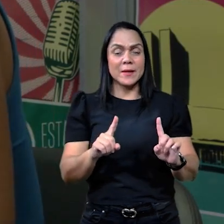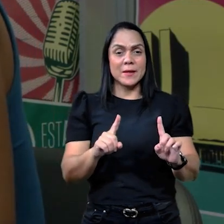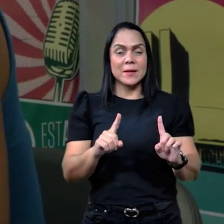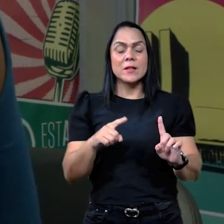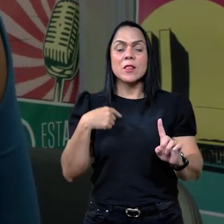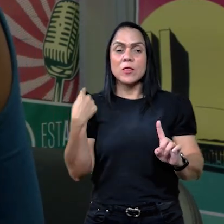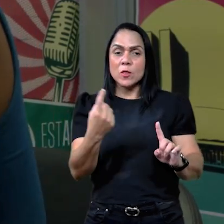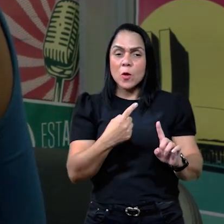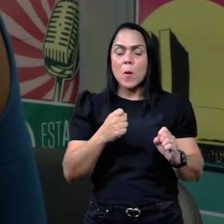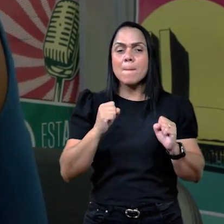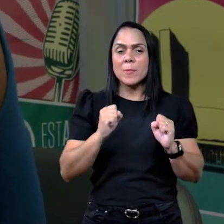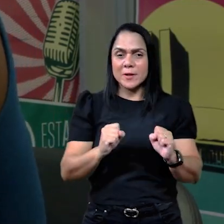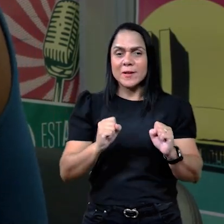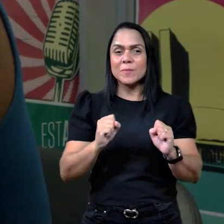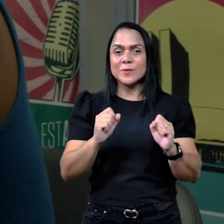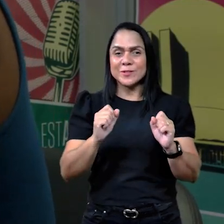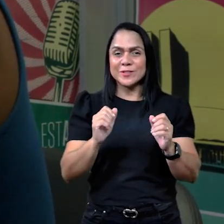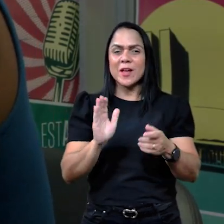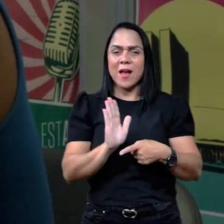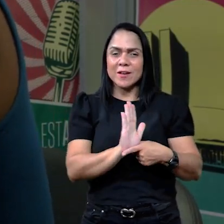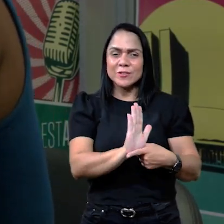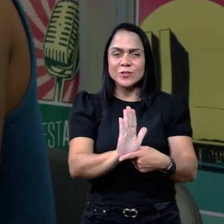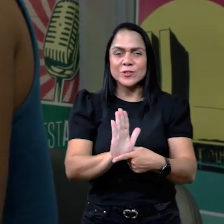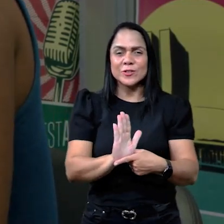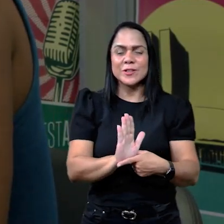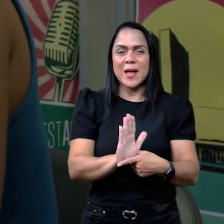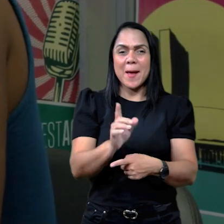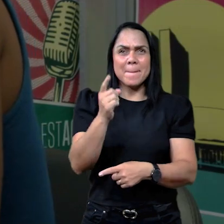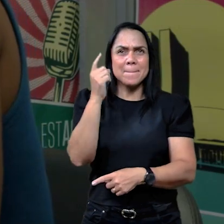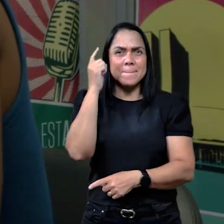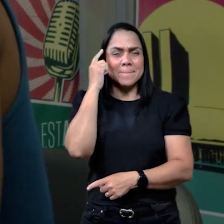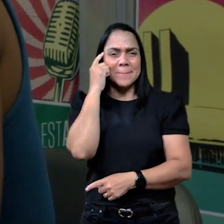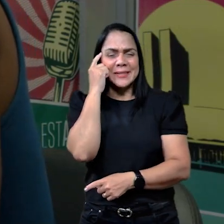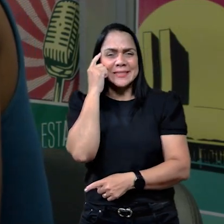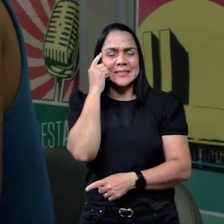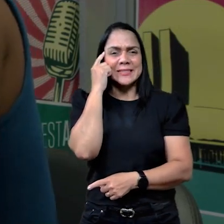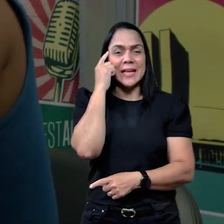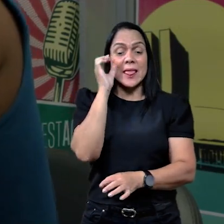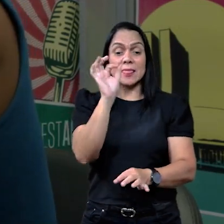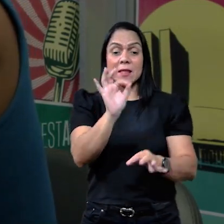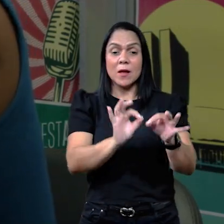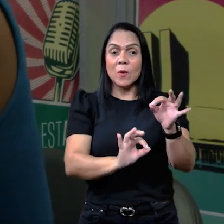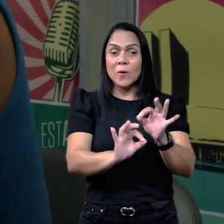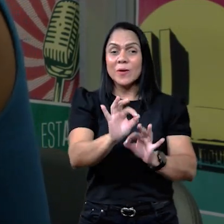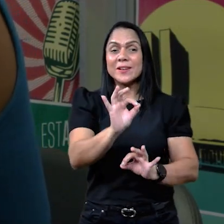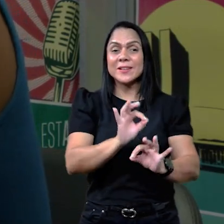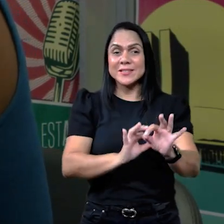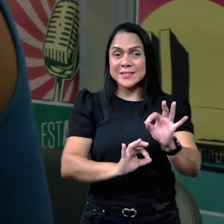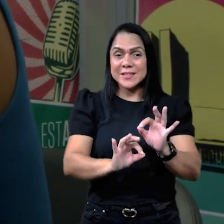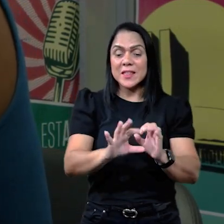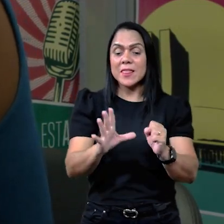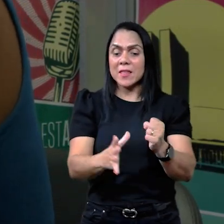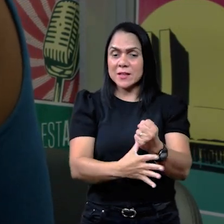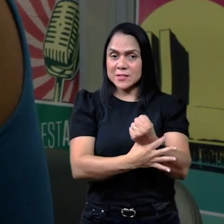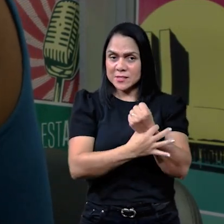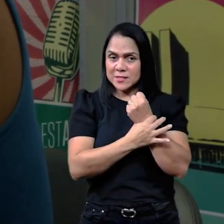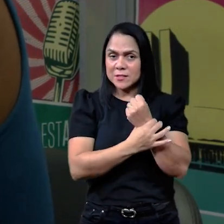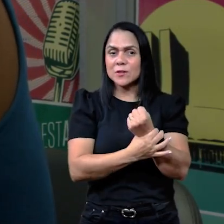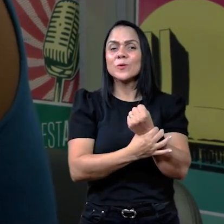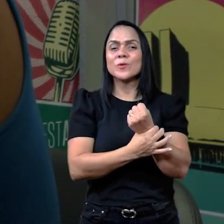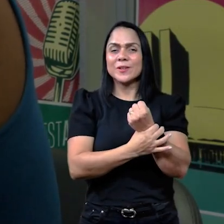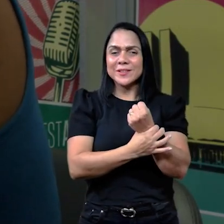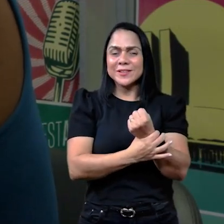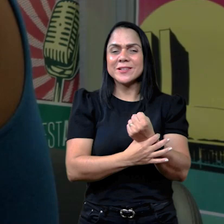tem muito, por exemplo, né, se a gente for pensar na organização, né, a gente agora tem trabalhado muito com a questão da segurança